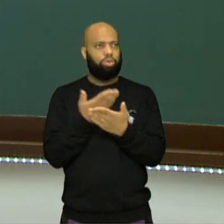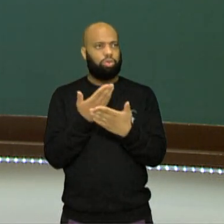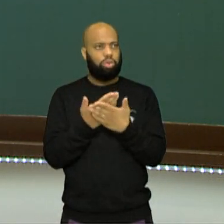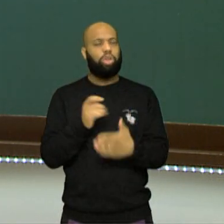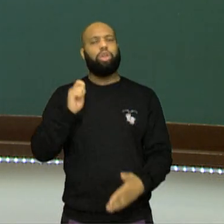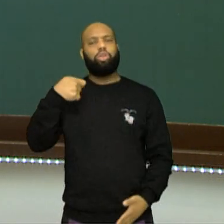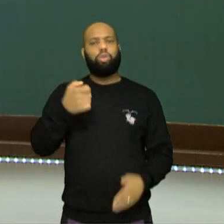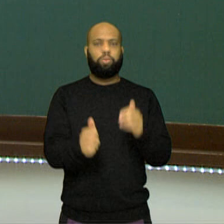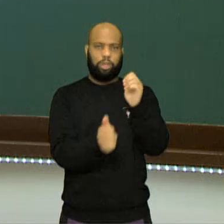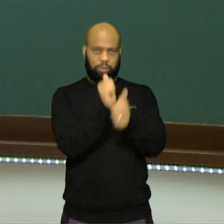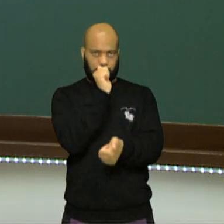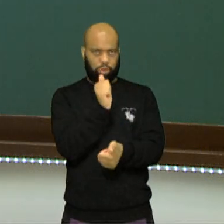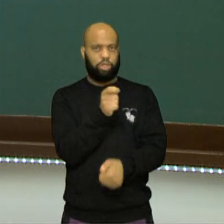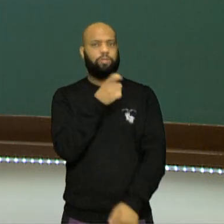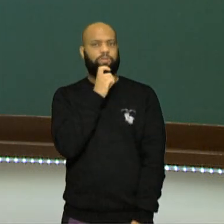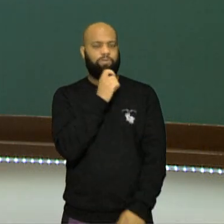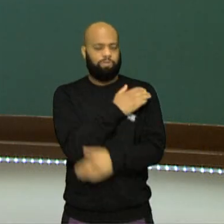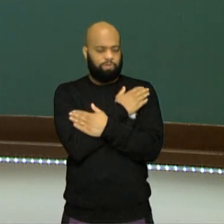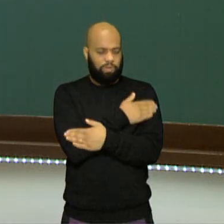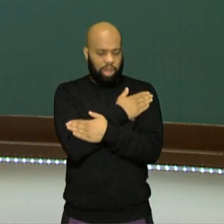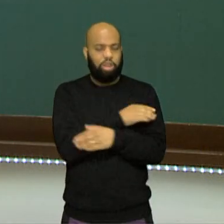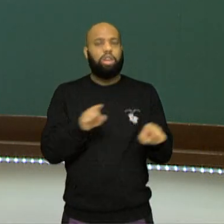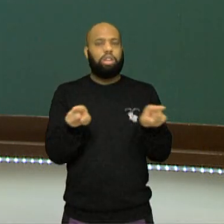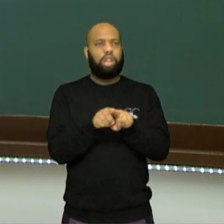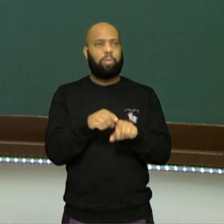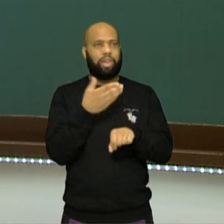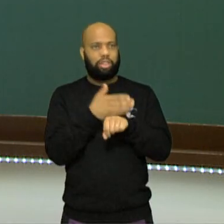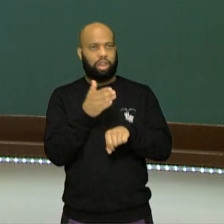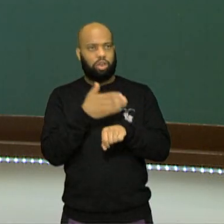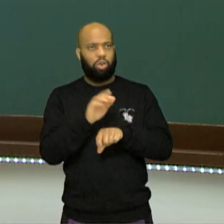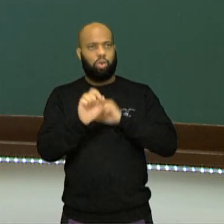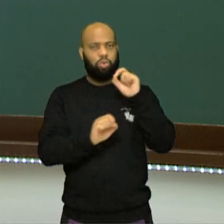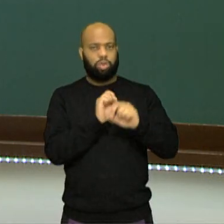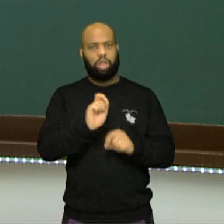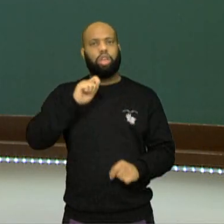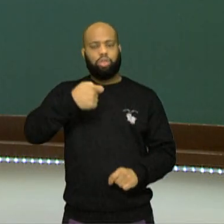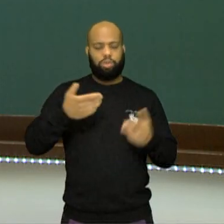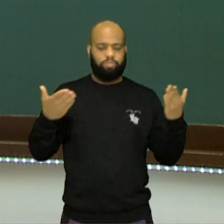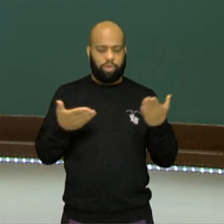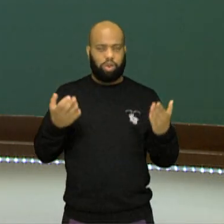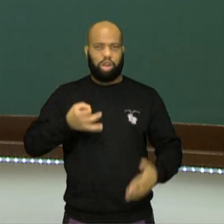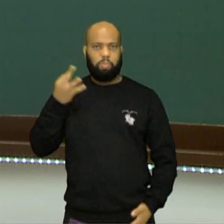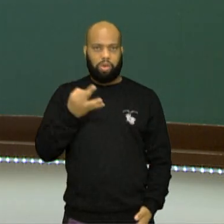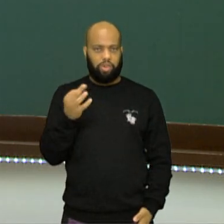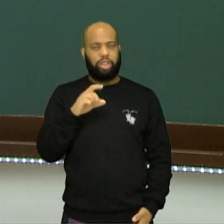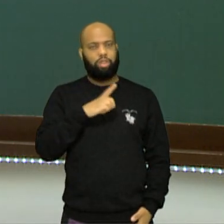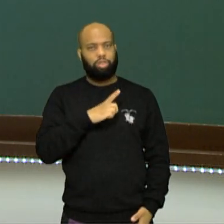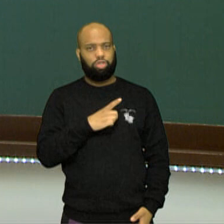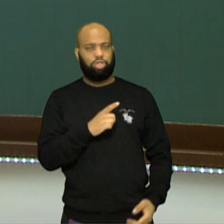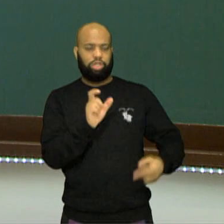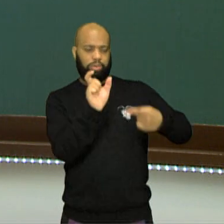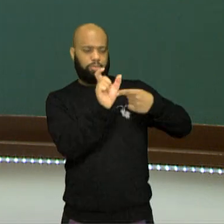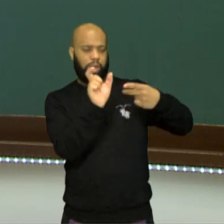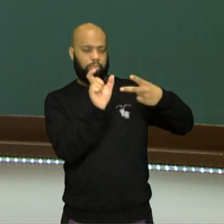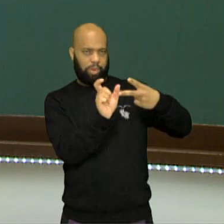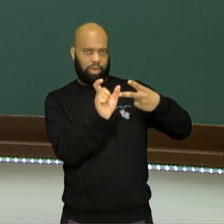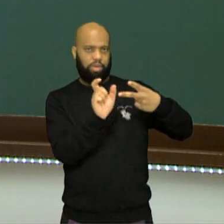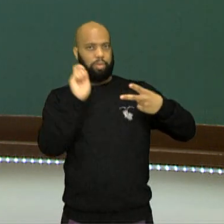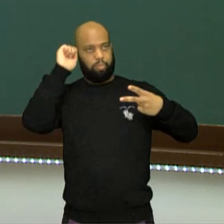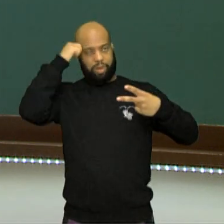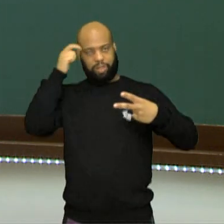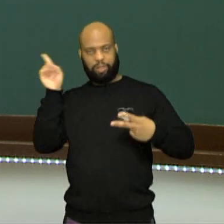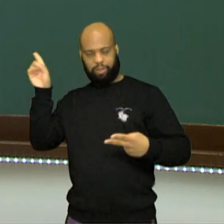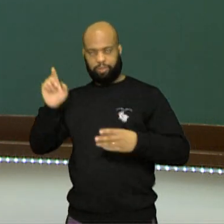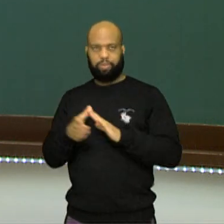pouco sobre os esportes de inverno. E praticamos também um pouco mais sobre o presente perfeito, utilizando as palavras since